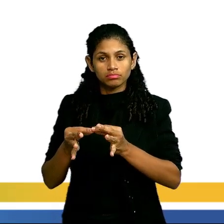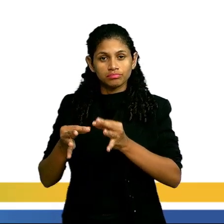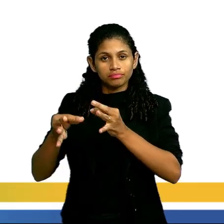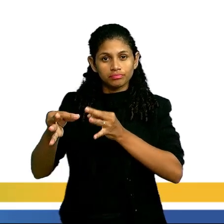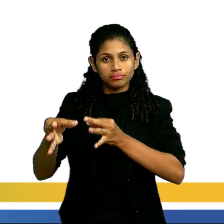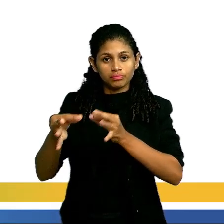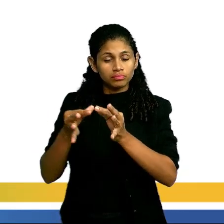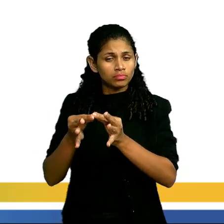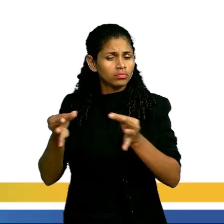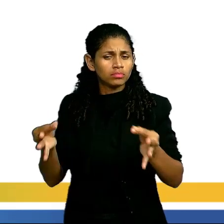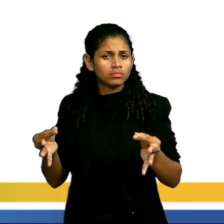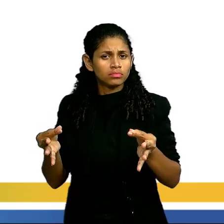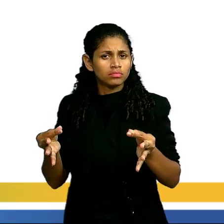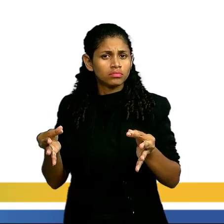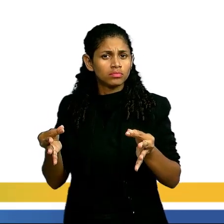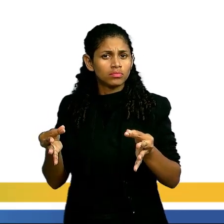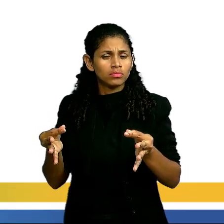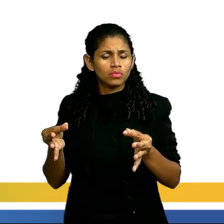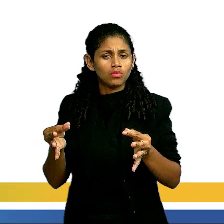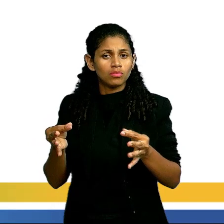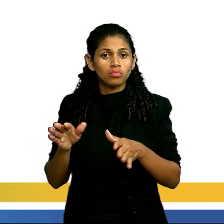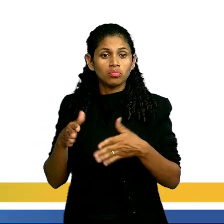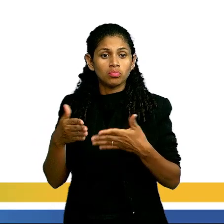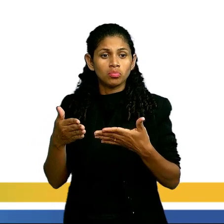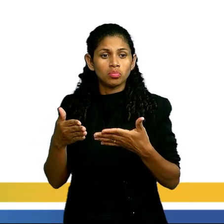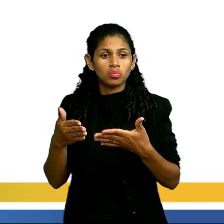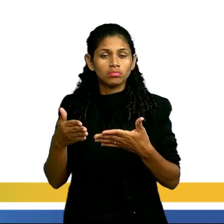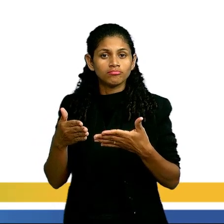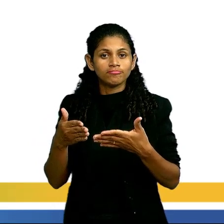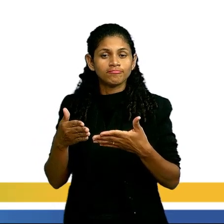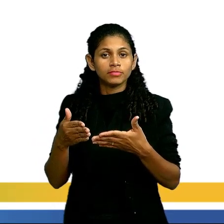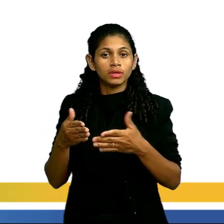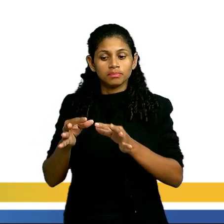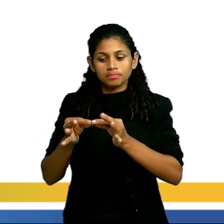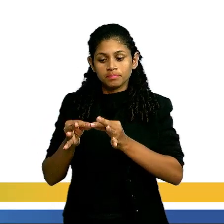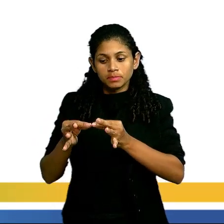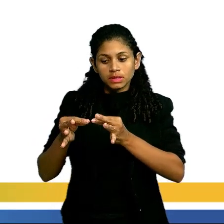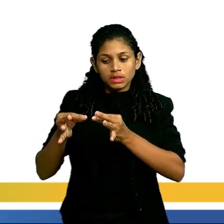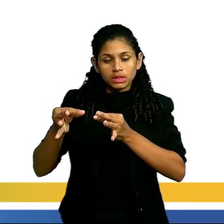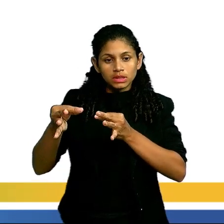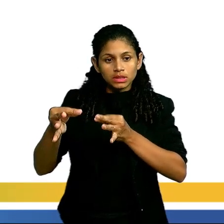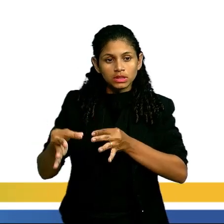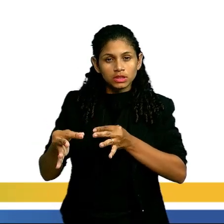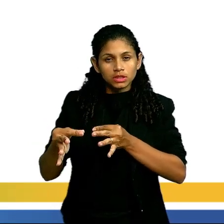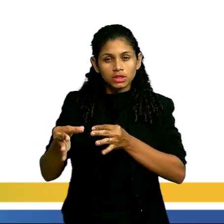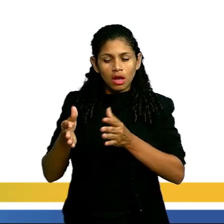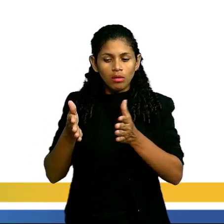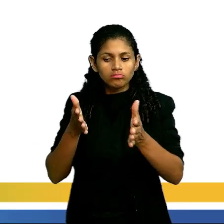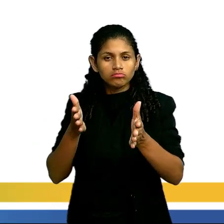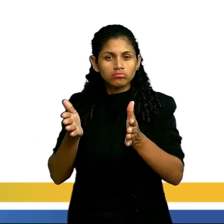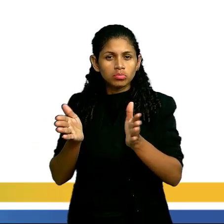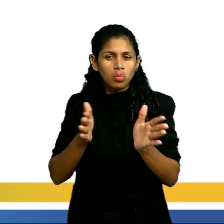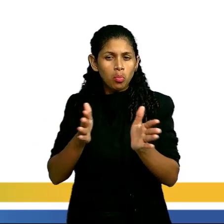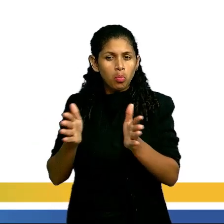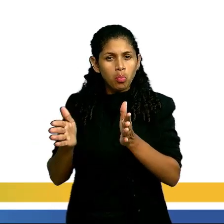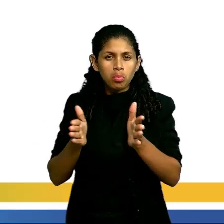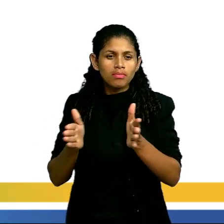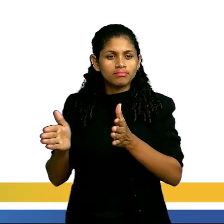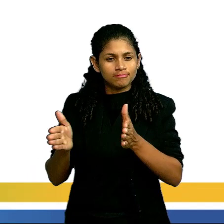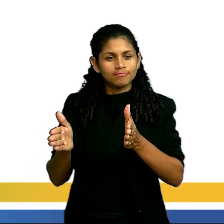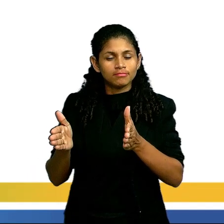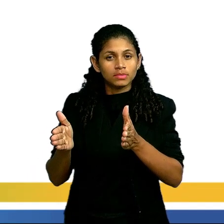serve? Medir, estimar e comparar. A gente pode ver aí um termômetro,